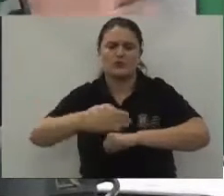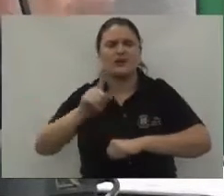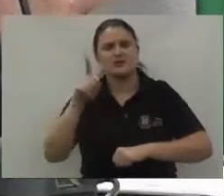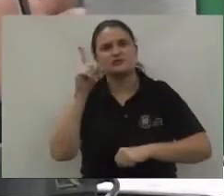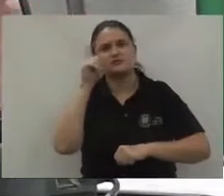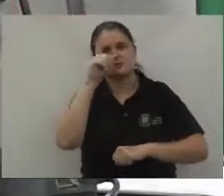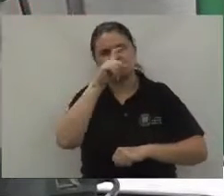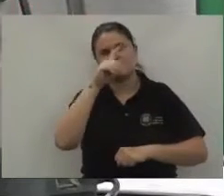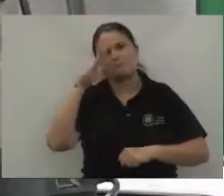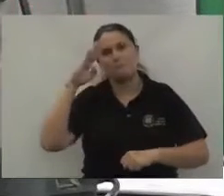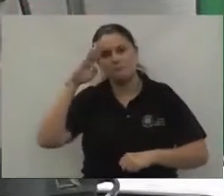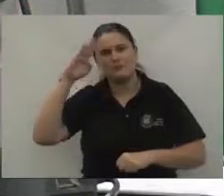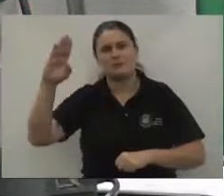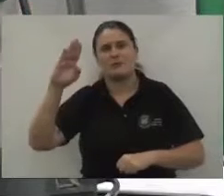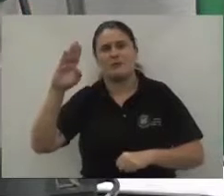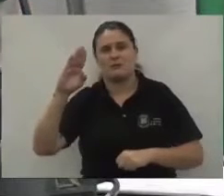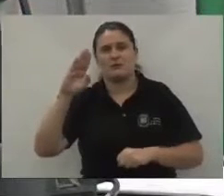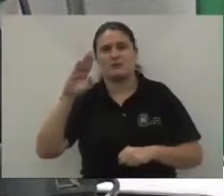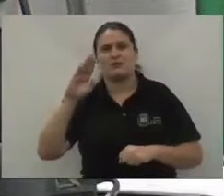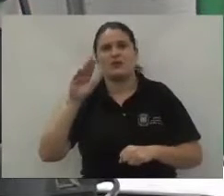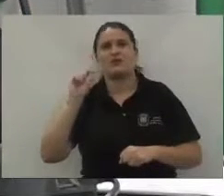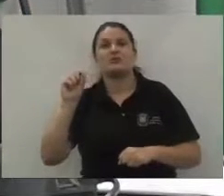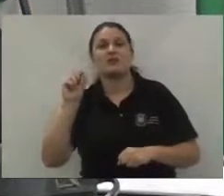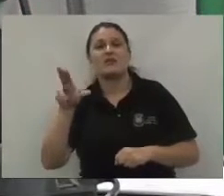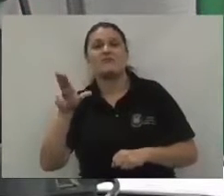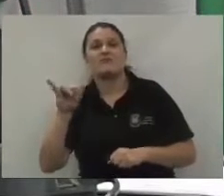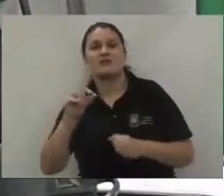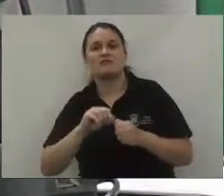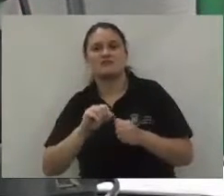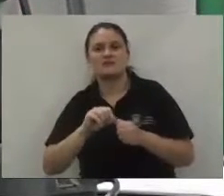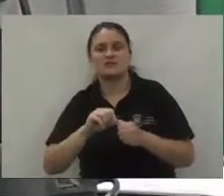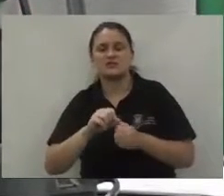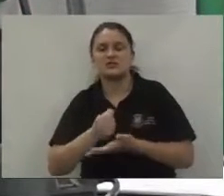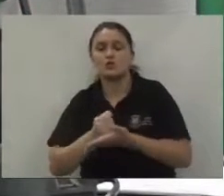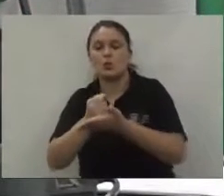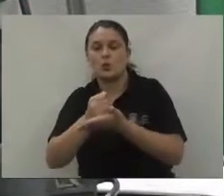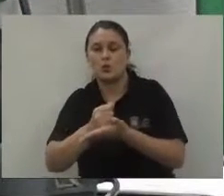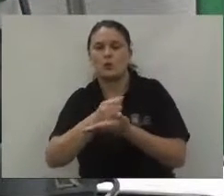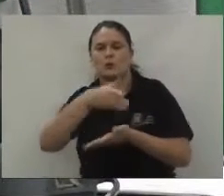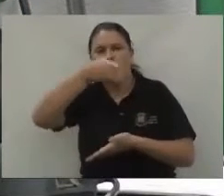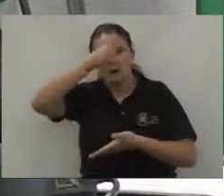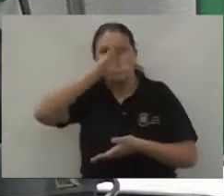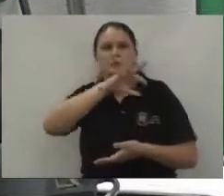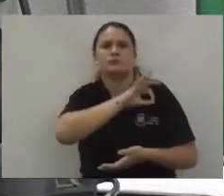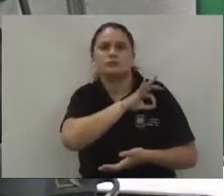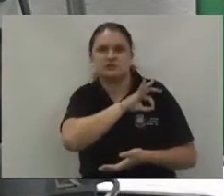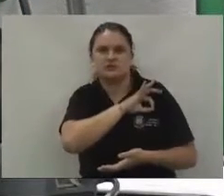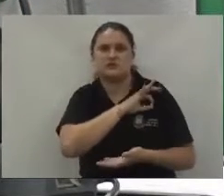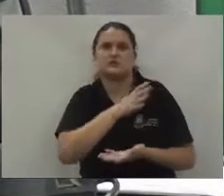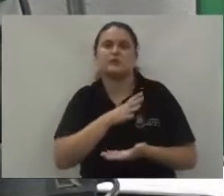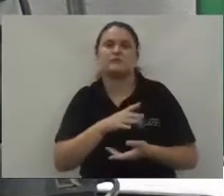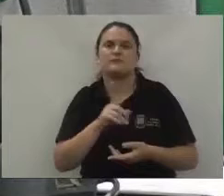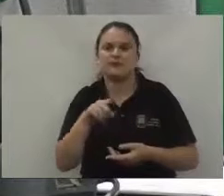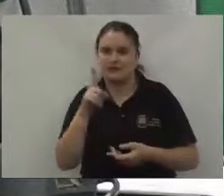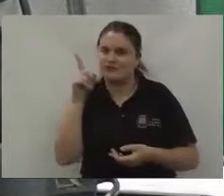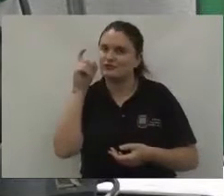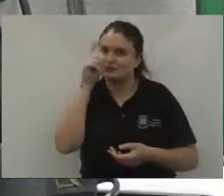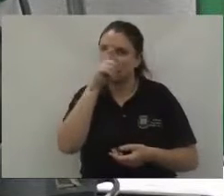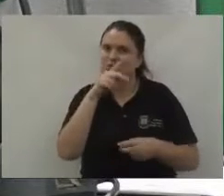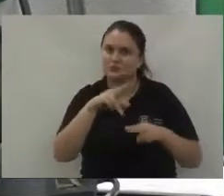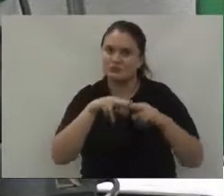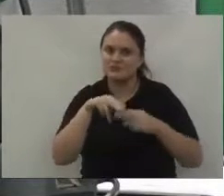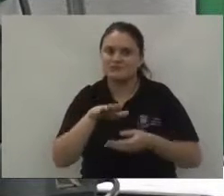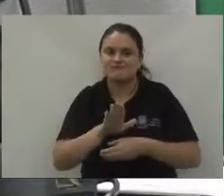complicada, principalmente para os órgãos que vai prestar socorro, bombeiro, polícia, a saúde. É muito